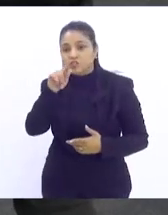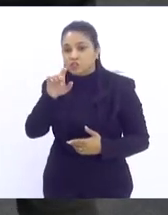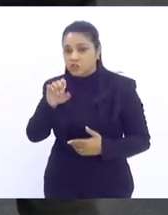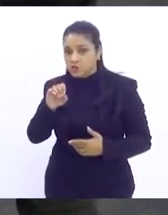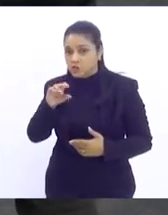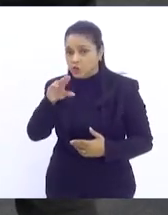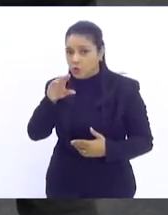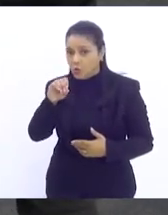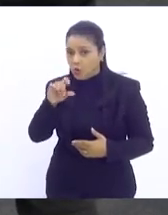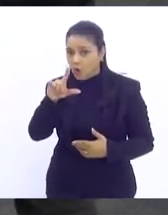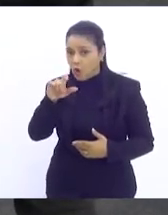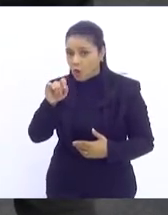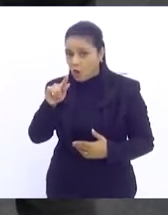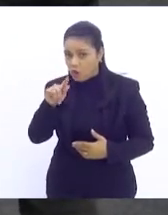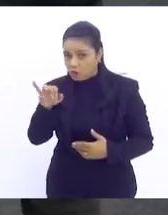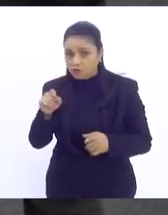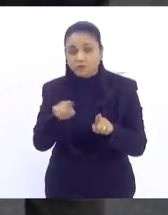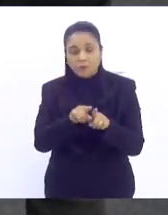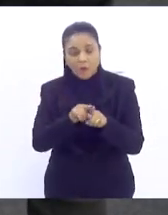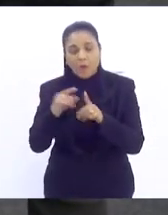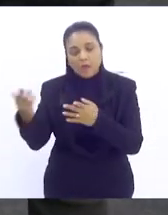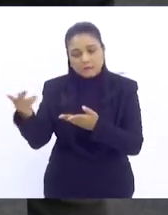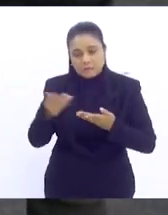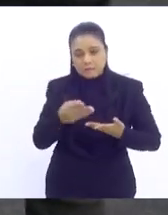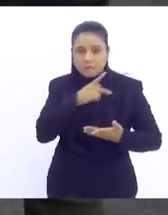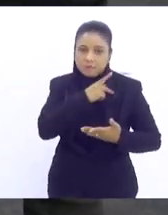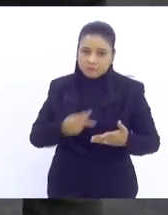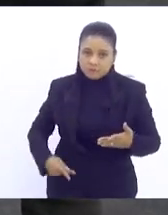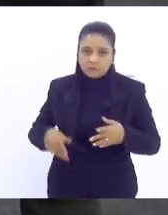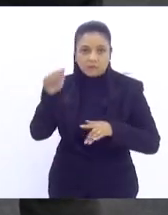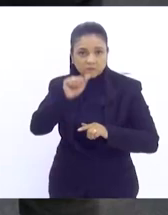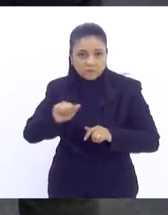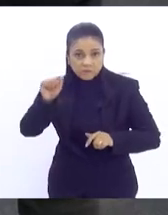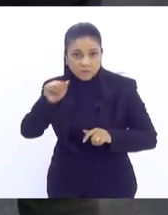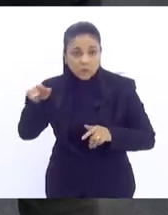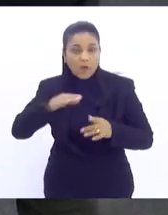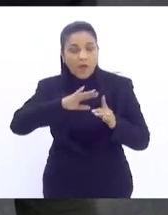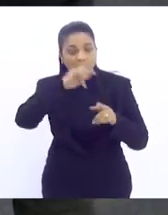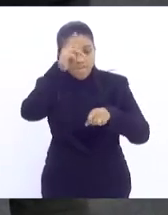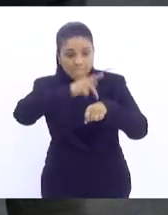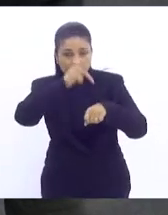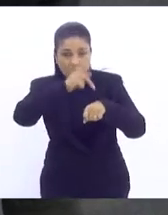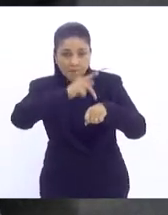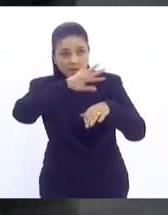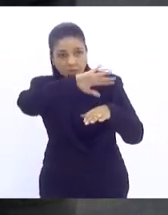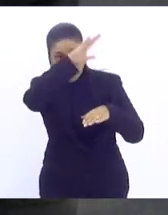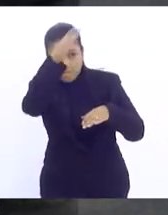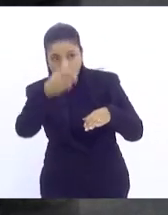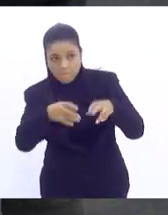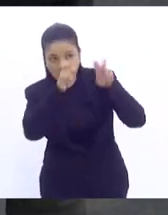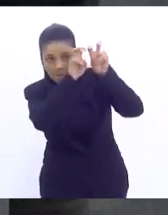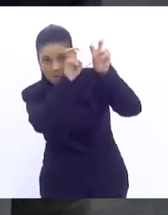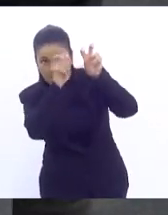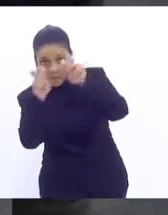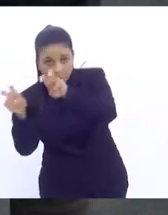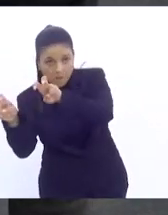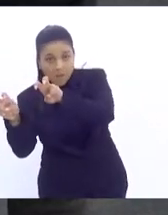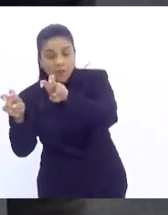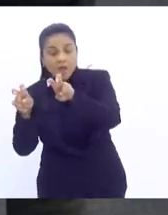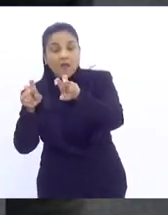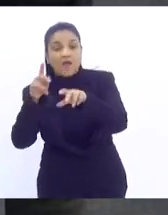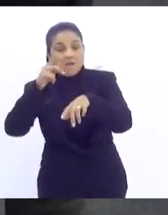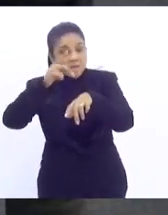de moradores ali aquela pedra do Pão de Açúcar é quase que uma pedra lascada por vez ou outra desce